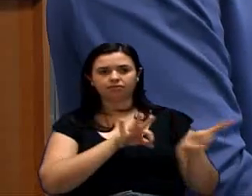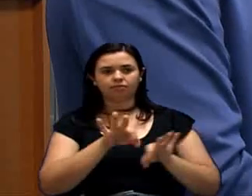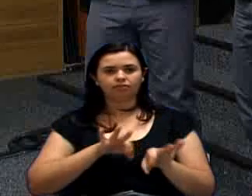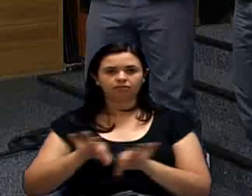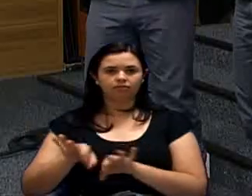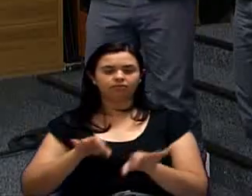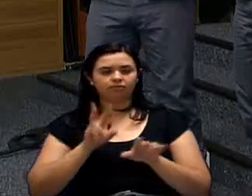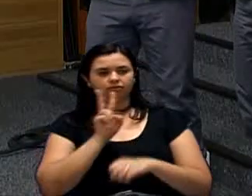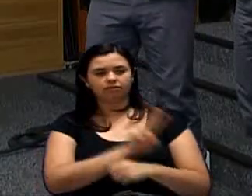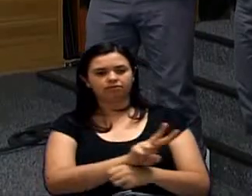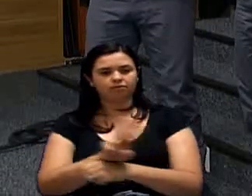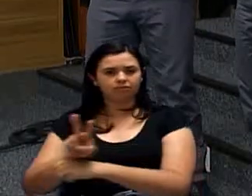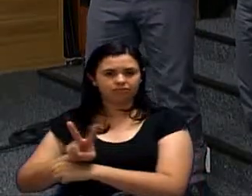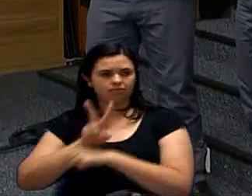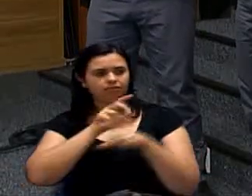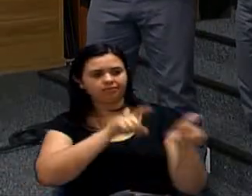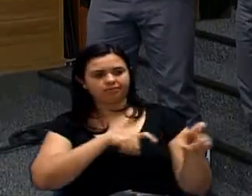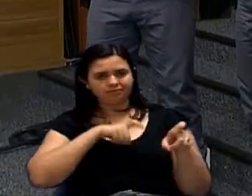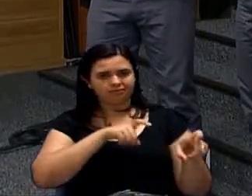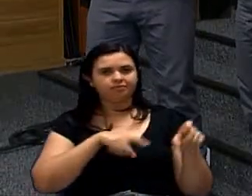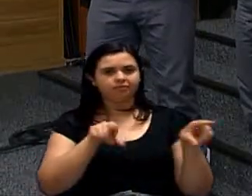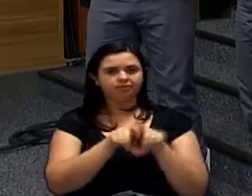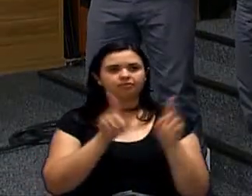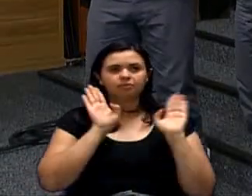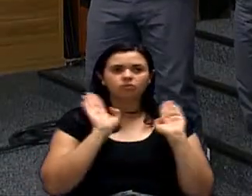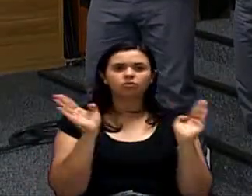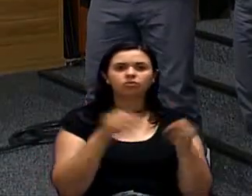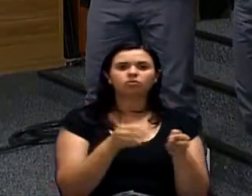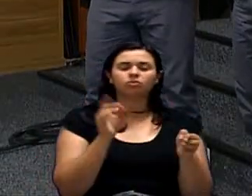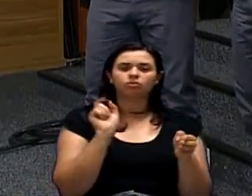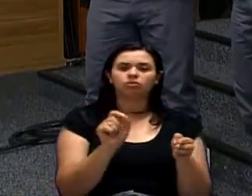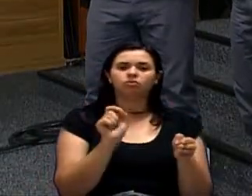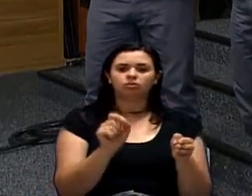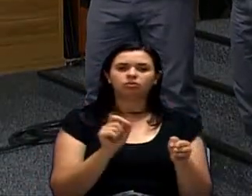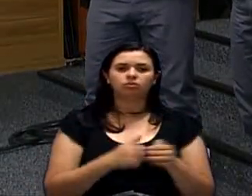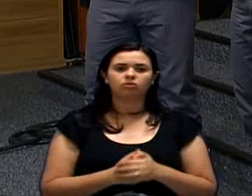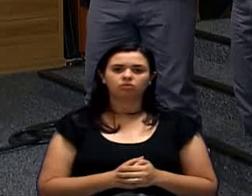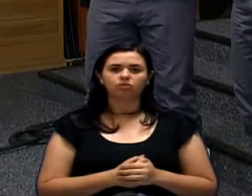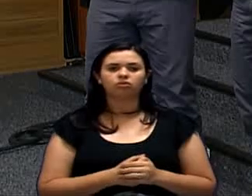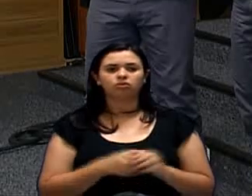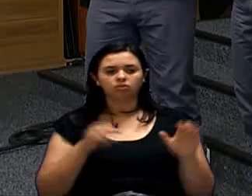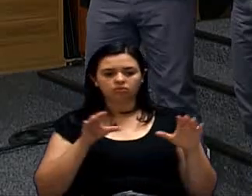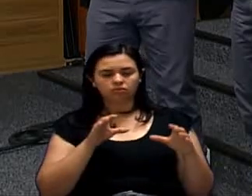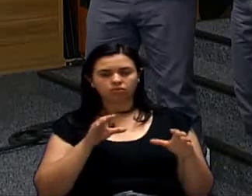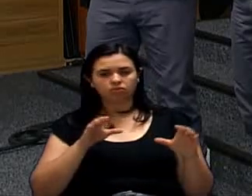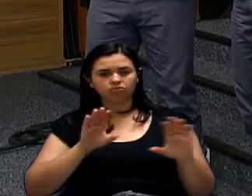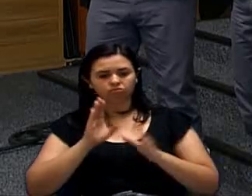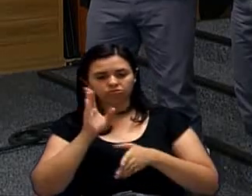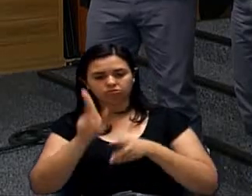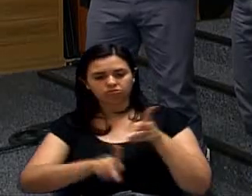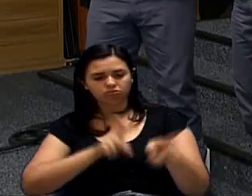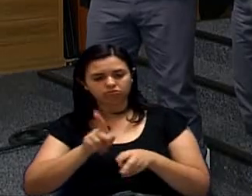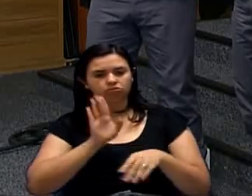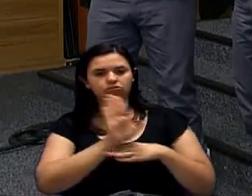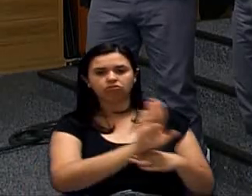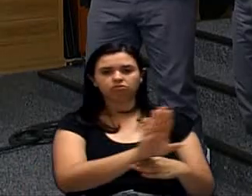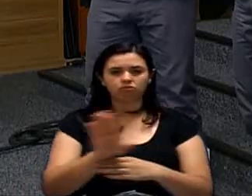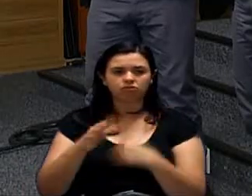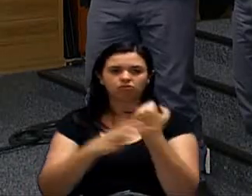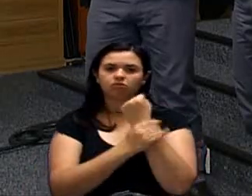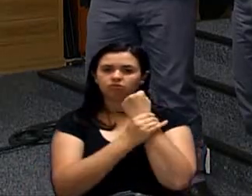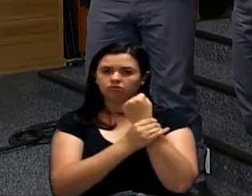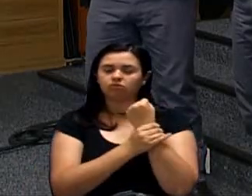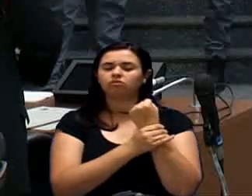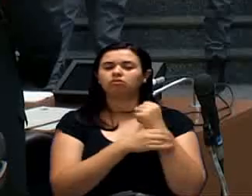Rural Comunitária, que possui como finalidade desenvolver instrumentos e medidas junto à comunidade a fim de proporcionar maior segurança, redução